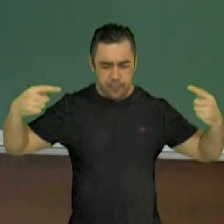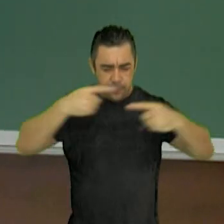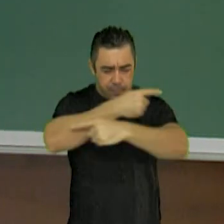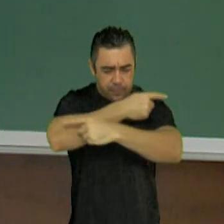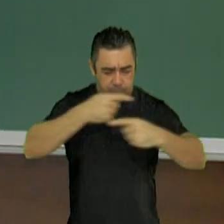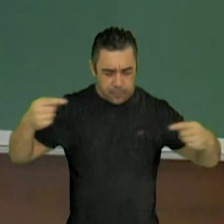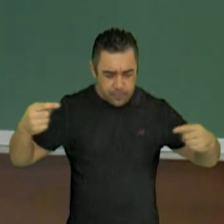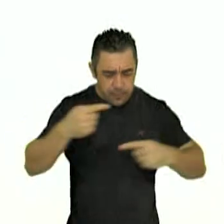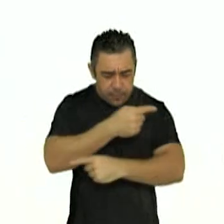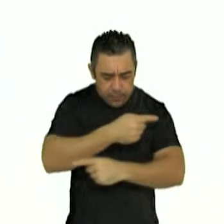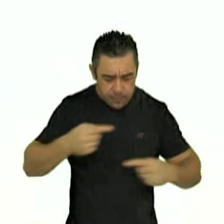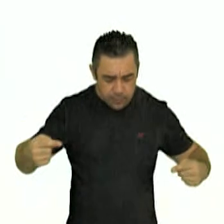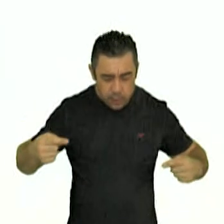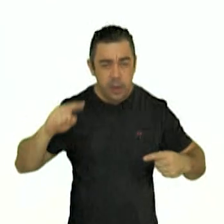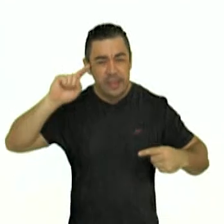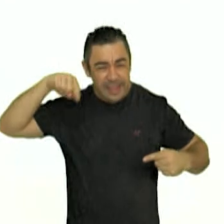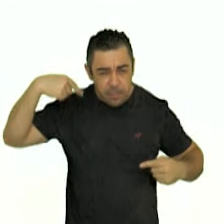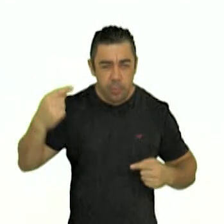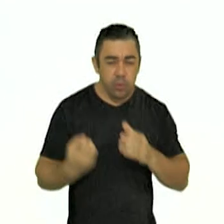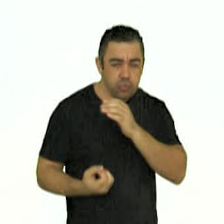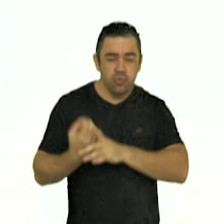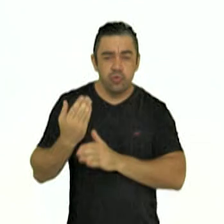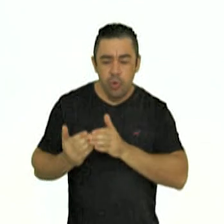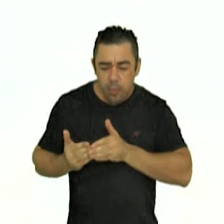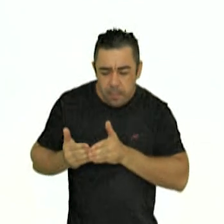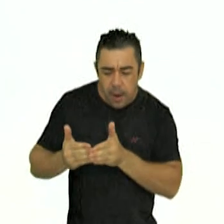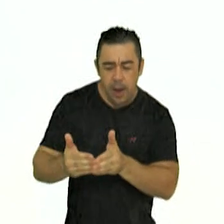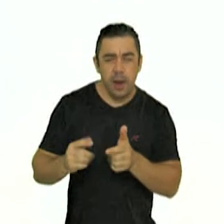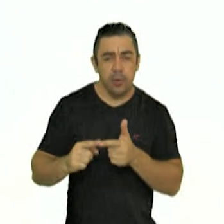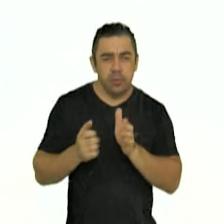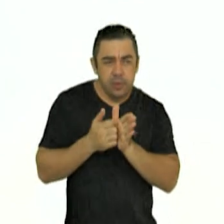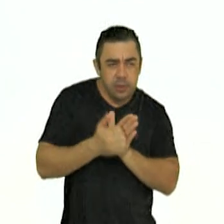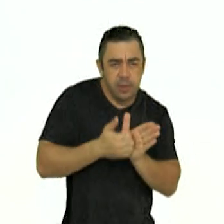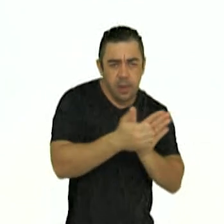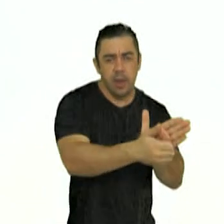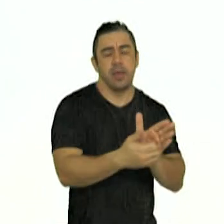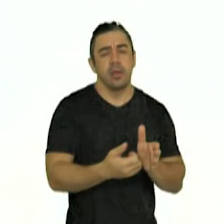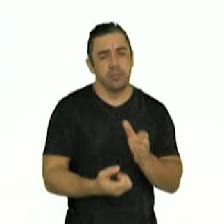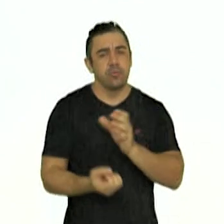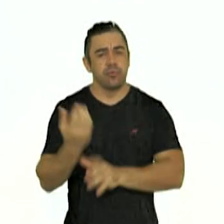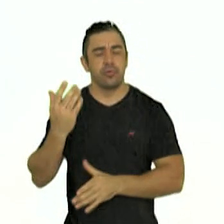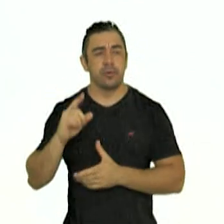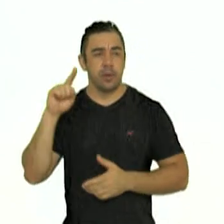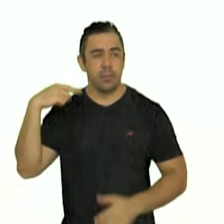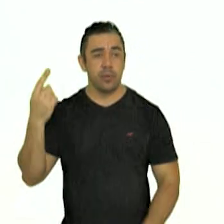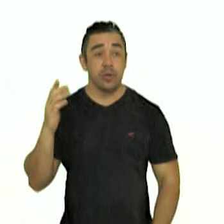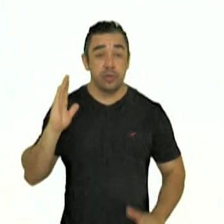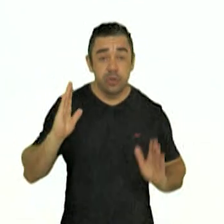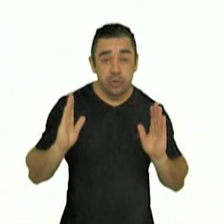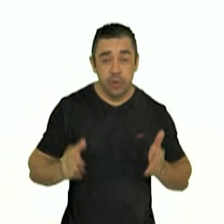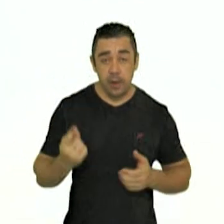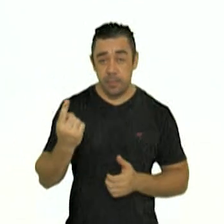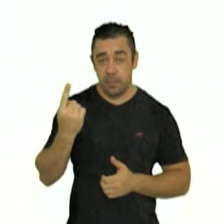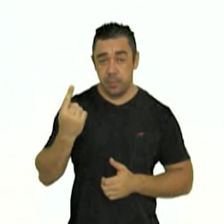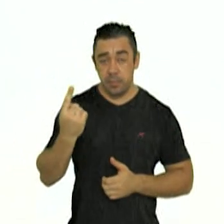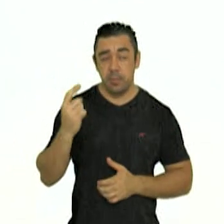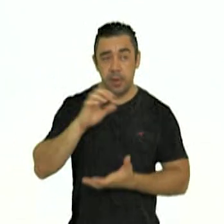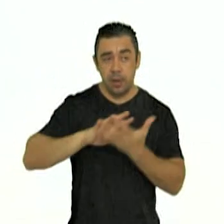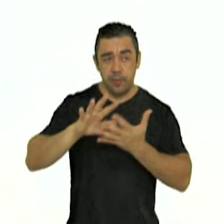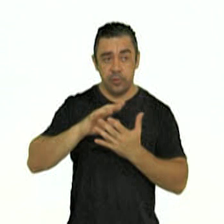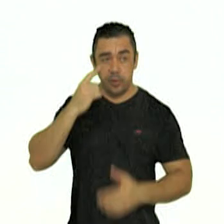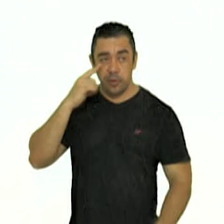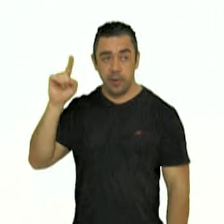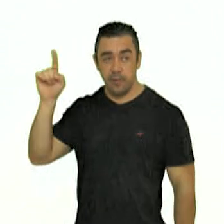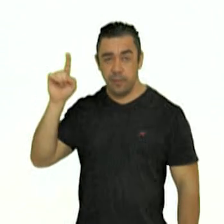locomotiva a vapor, os barcos a vapor e tudo mais. Aqui na primeira Revolução Industrial já existia um Império Britânico, né, o que você vê